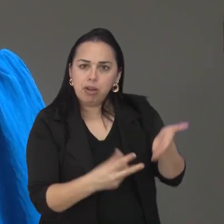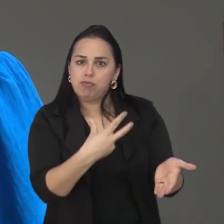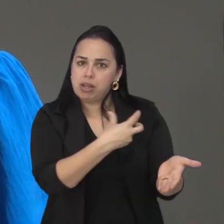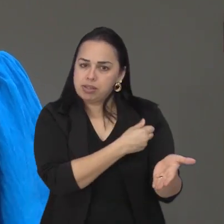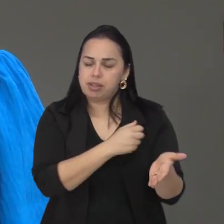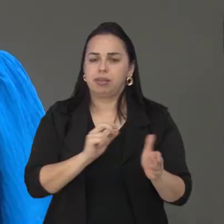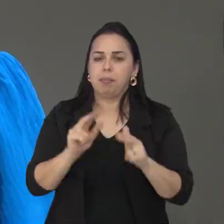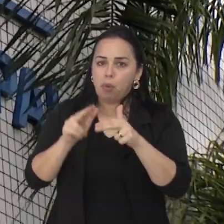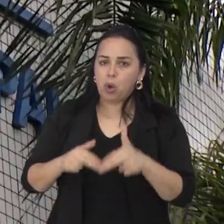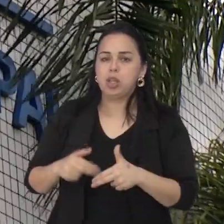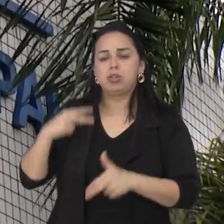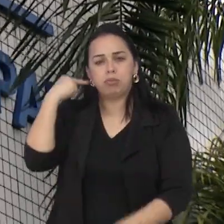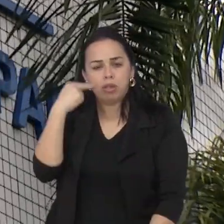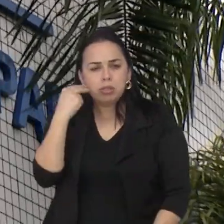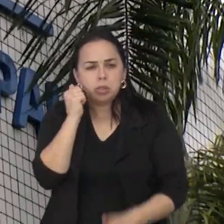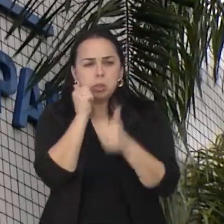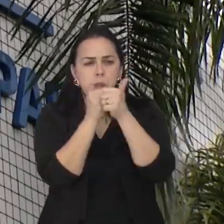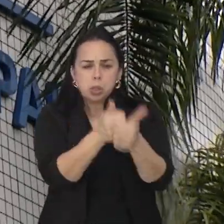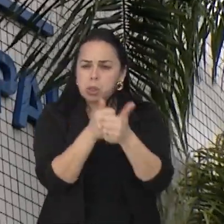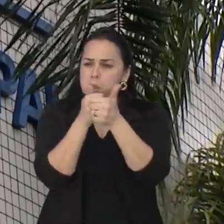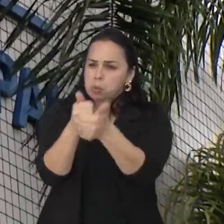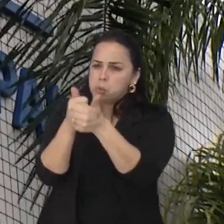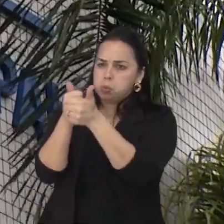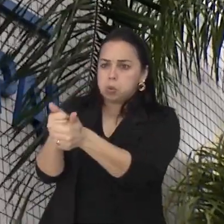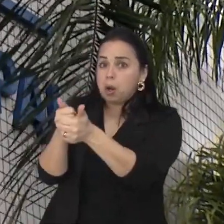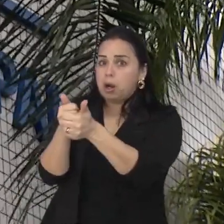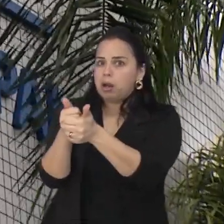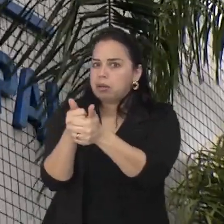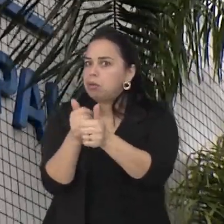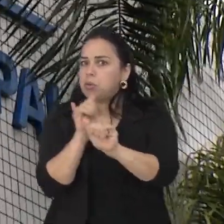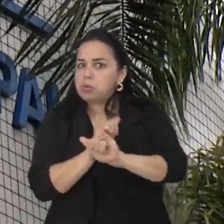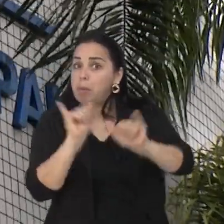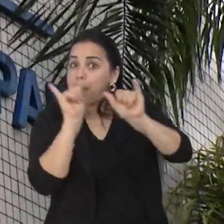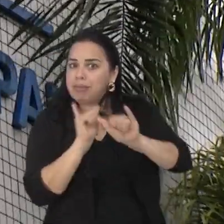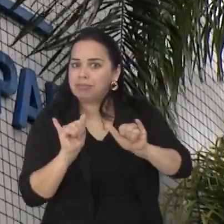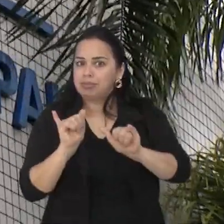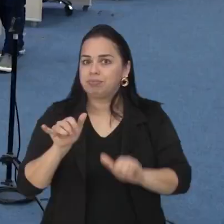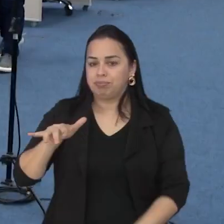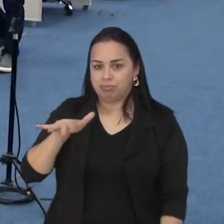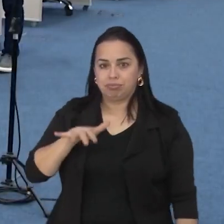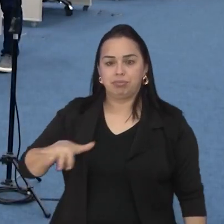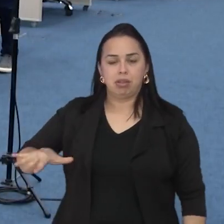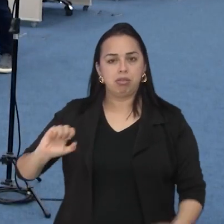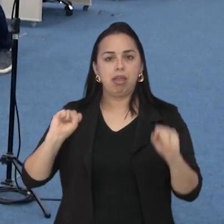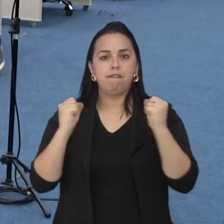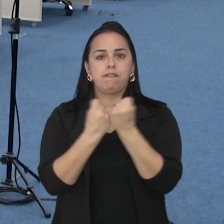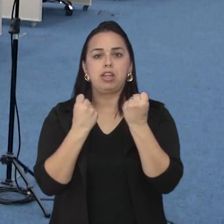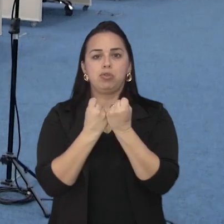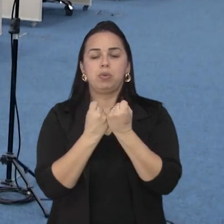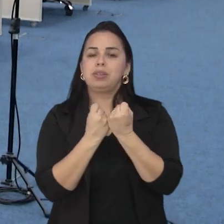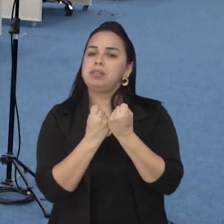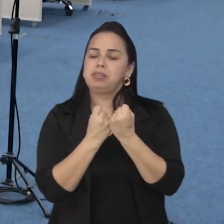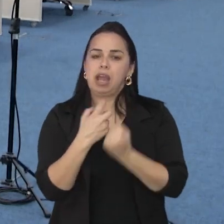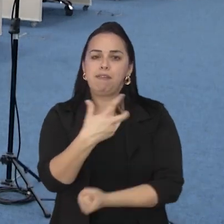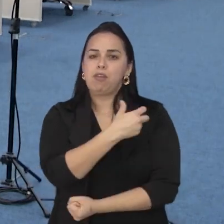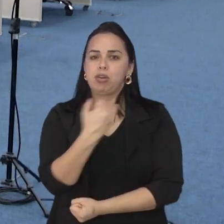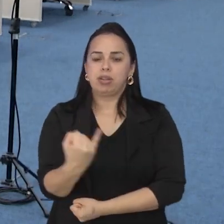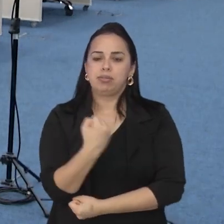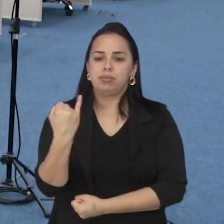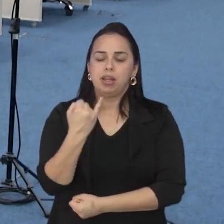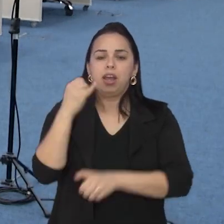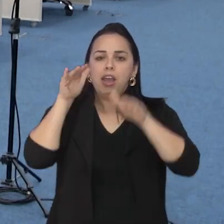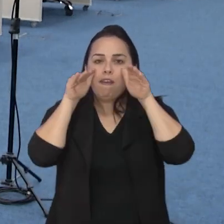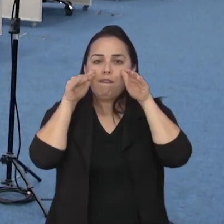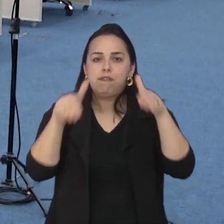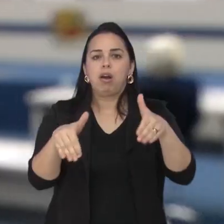vacinação também nesse dia. A Câmara acompanha de perto as campanhas de vacinação. O Legislativo defende a